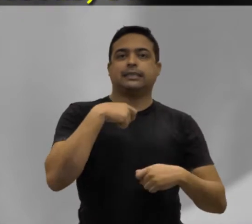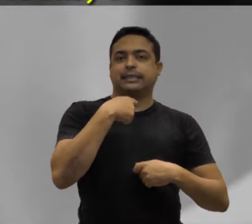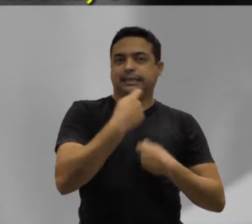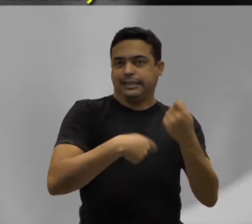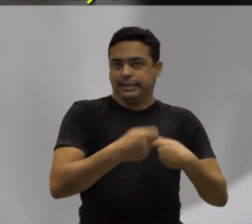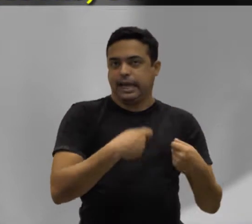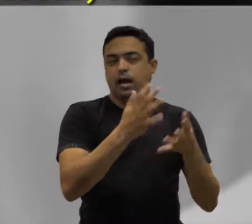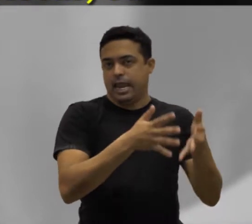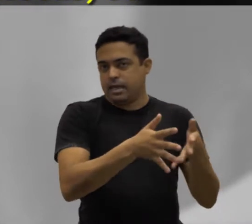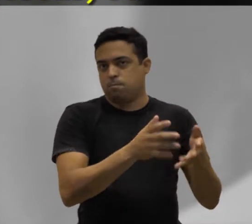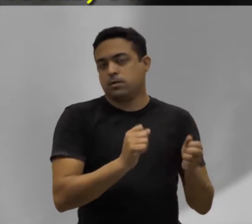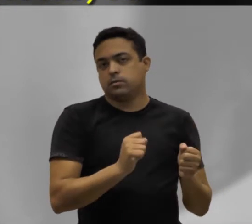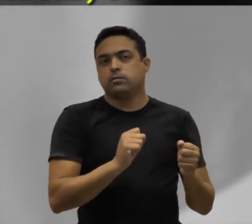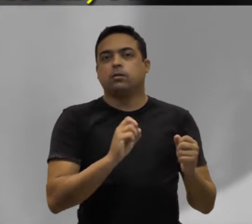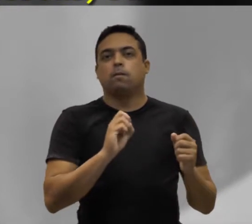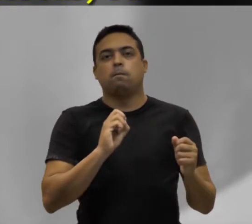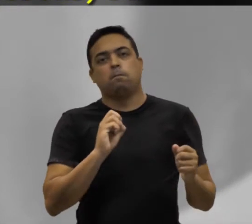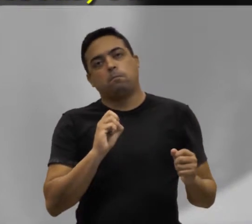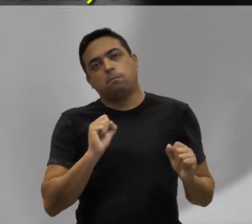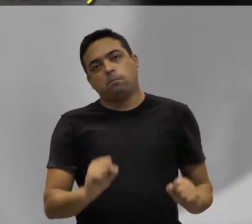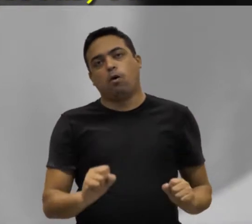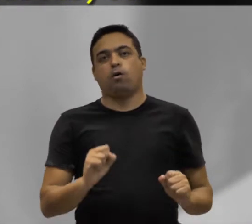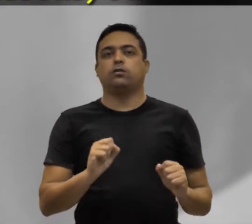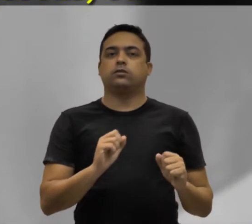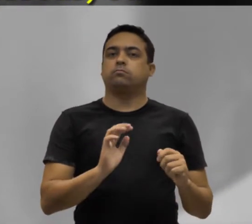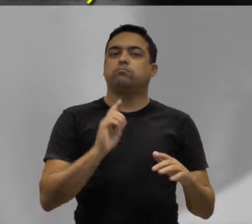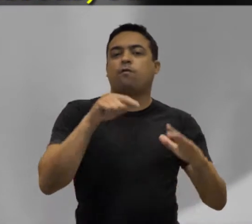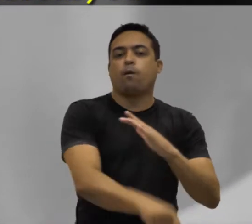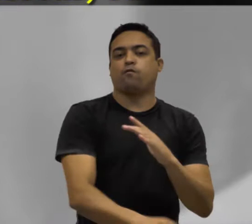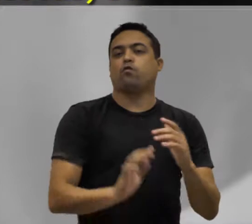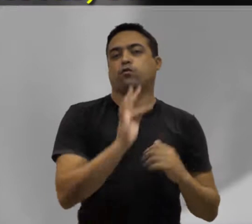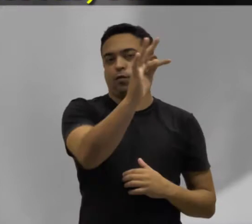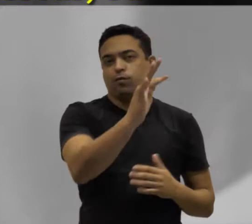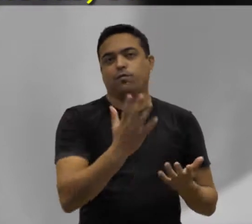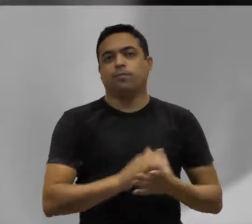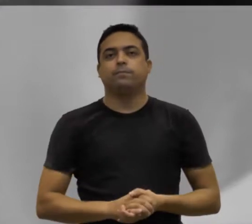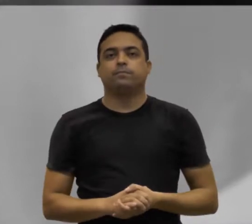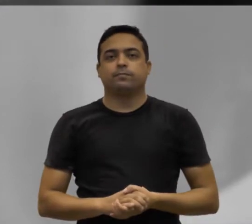Libras, apropriando-se posteriormente para o uso da língua de sinais.